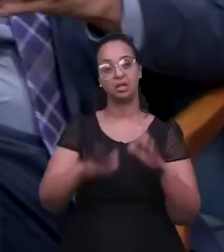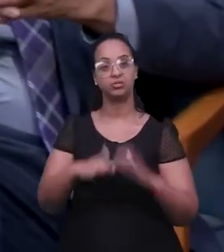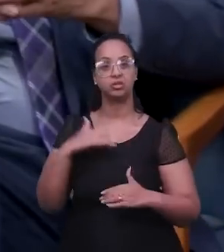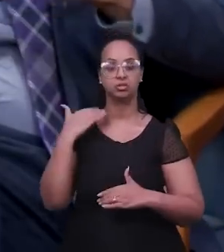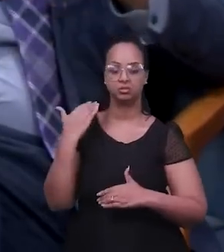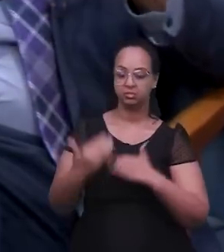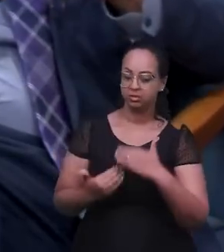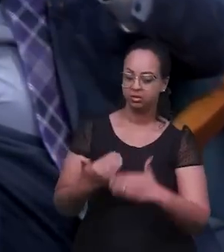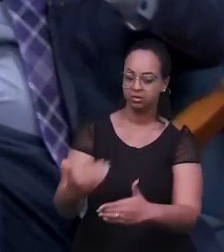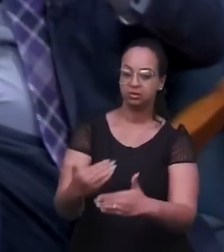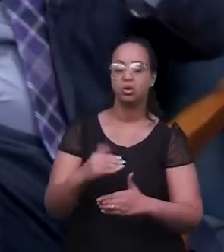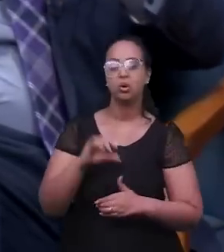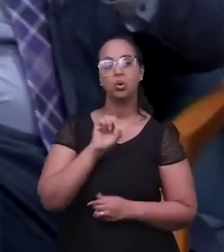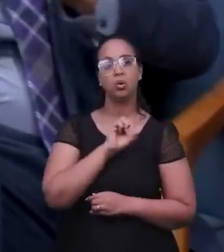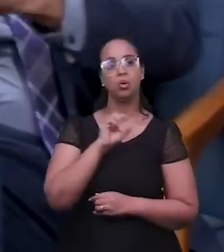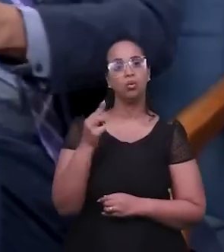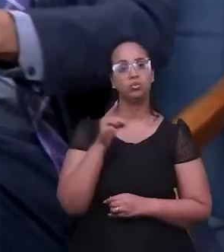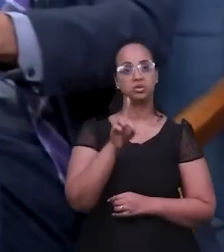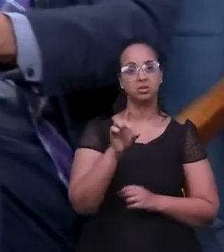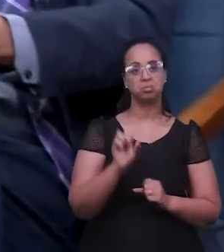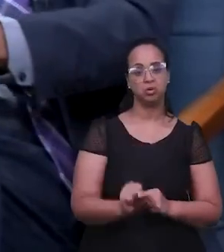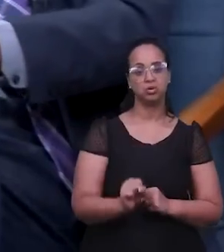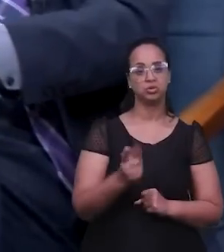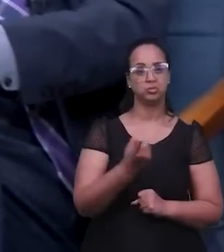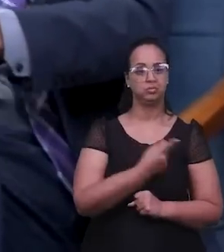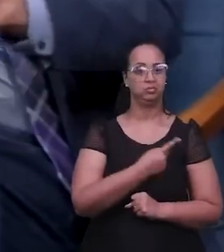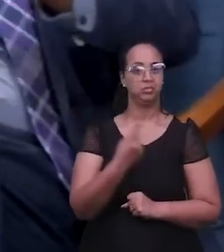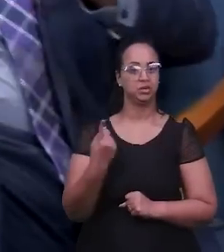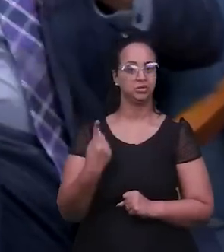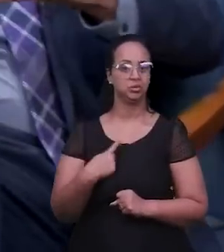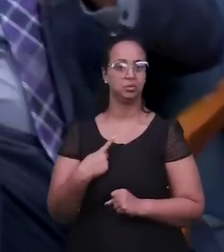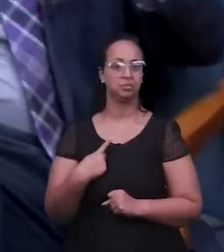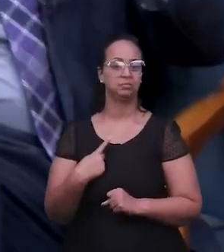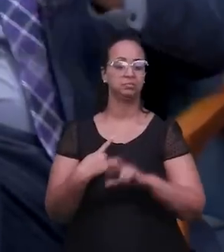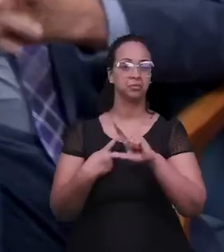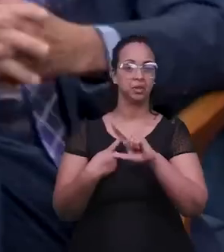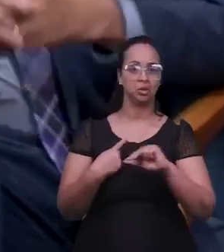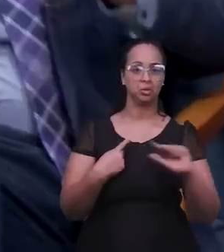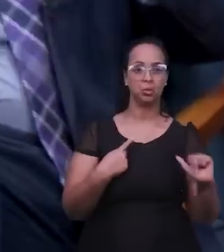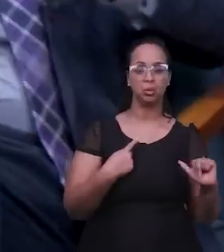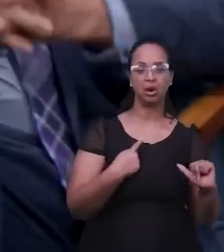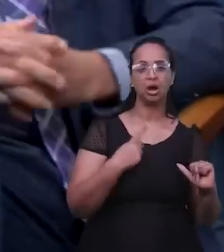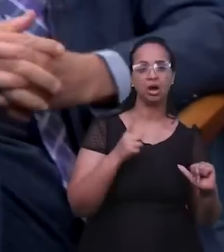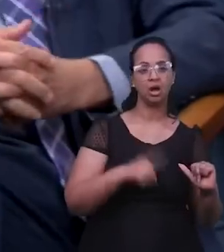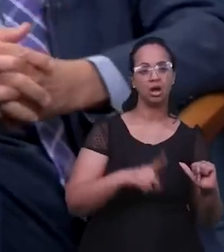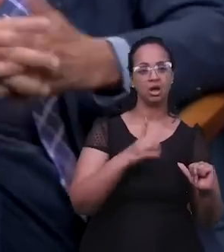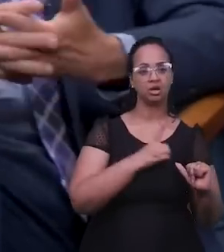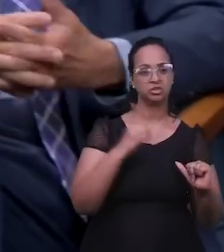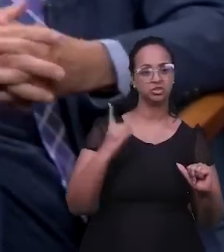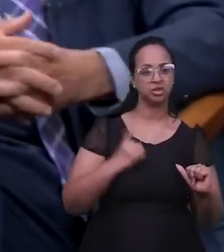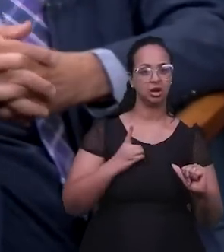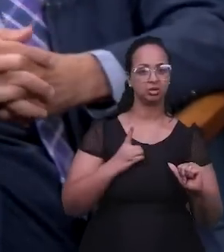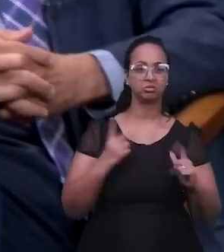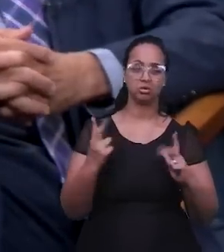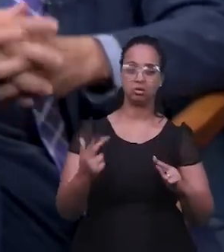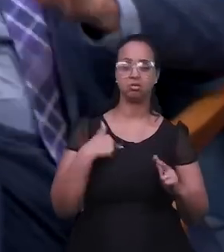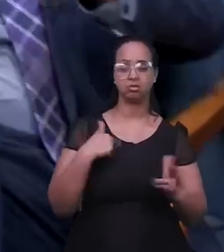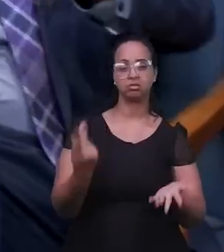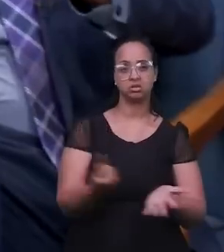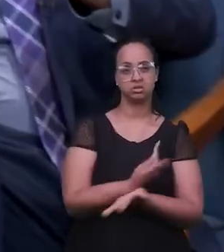geralmente acontece isso porque é um processo dentro da vida da igreja, mas você pode muito bem ser levantado pastor sem nunca ter sido diácono, foi o meu